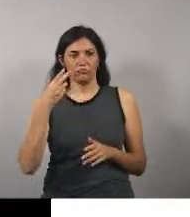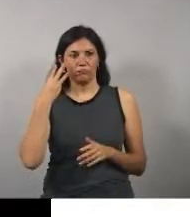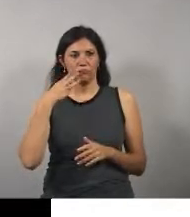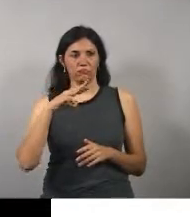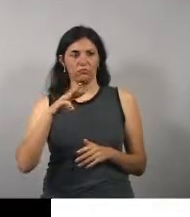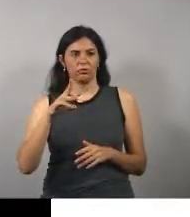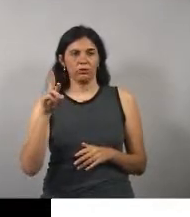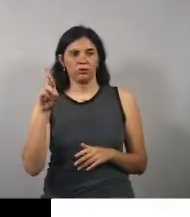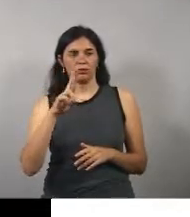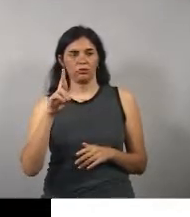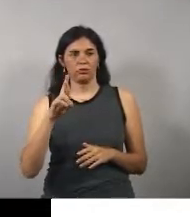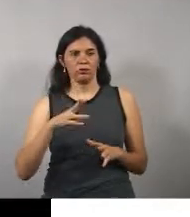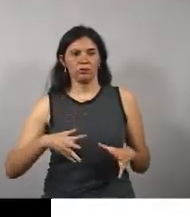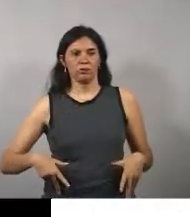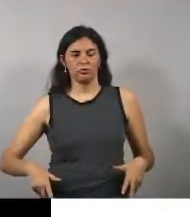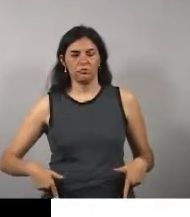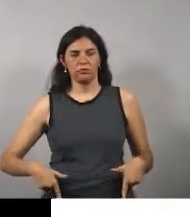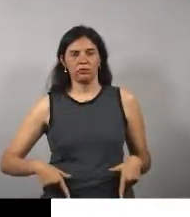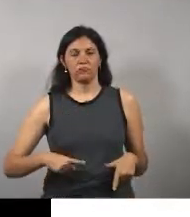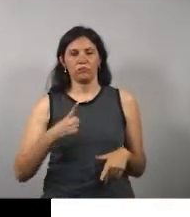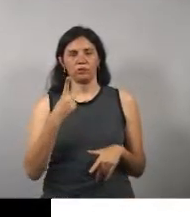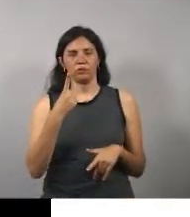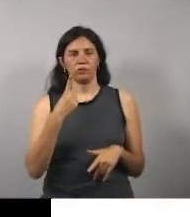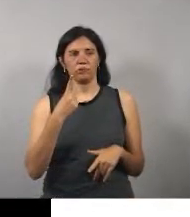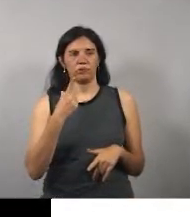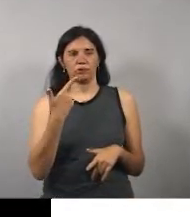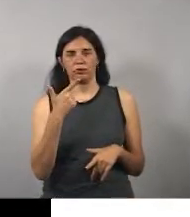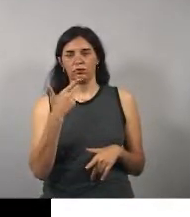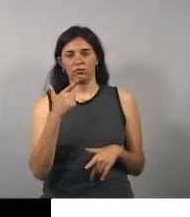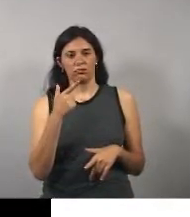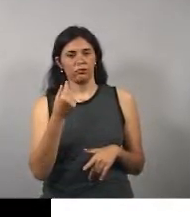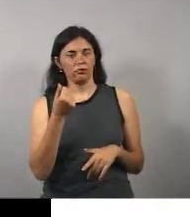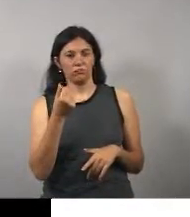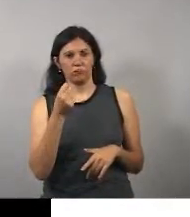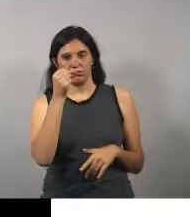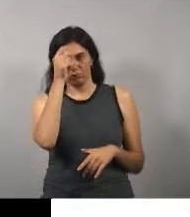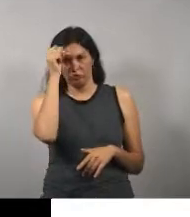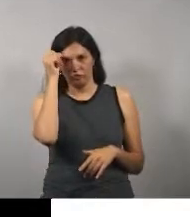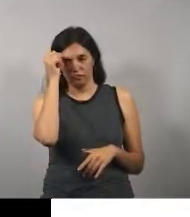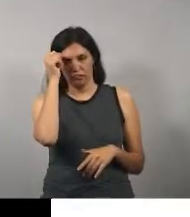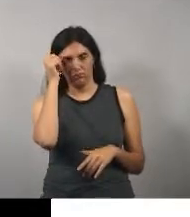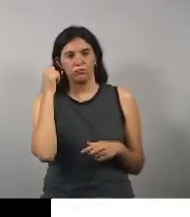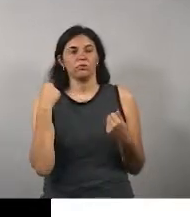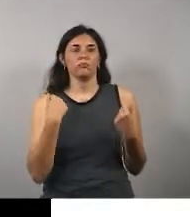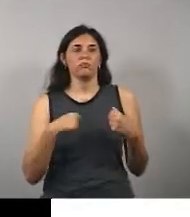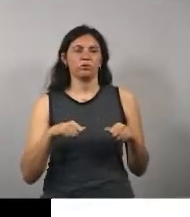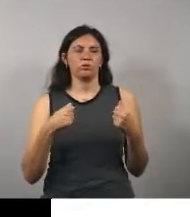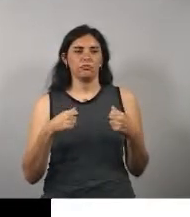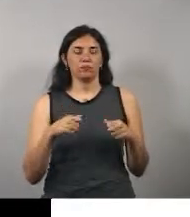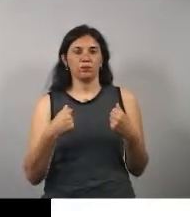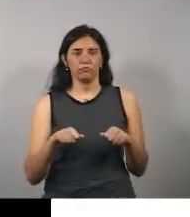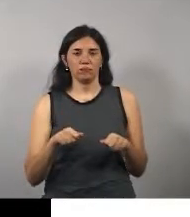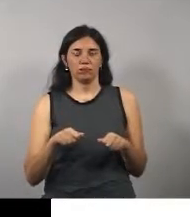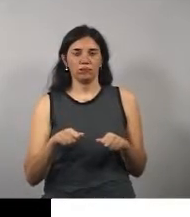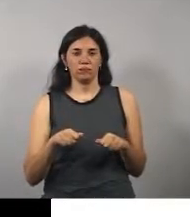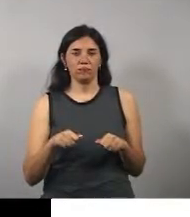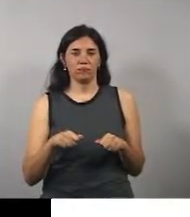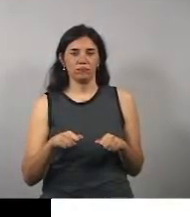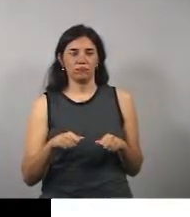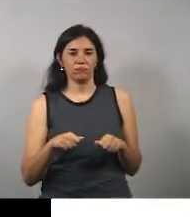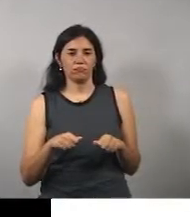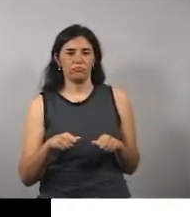R$49 milhões, foram gastos sem recurso no caixa da Prefeitura. Então, é necessário que isso